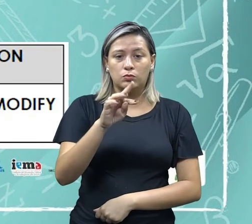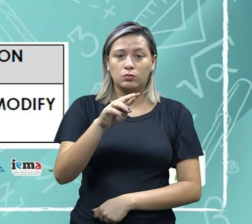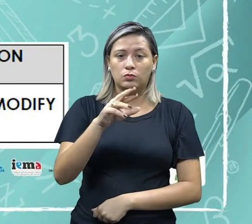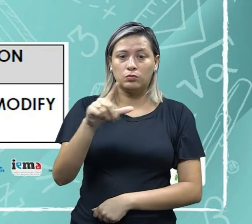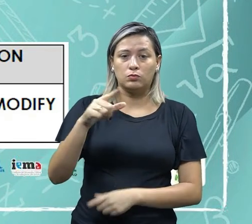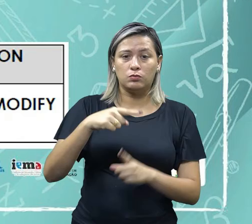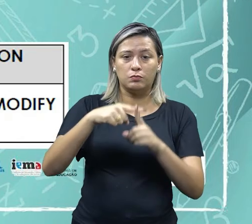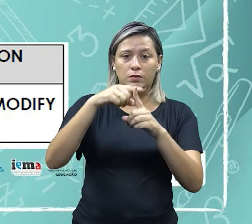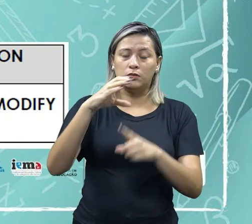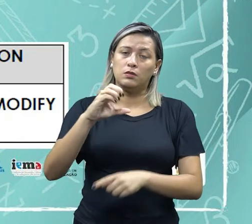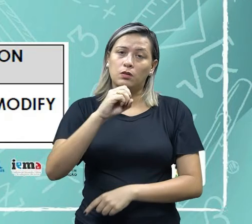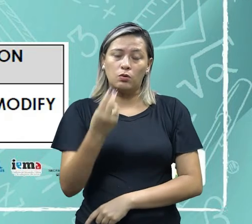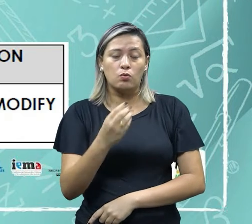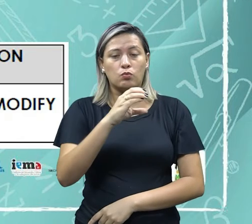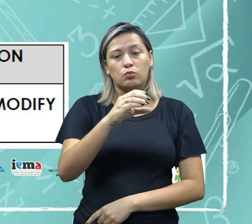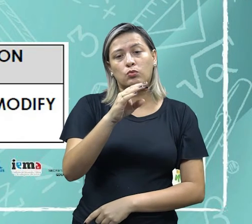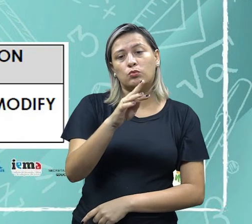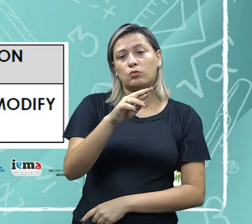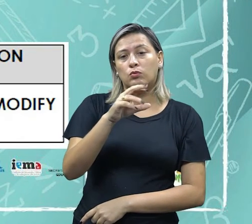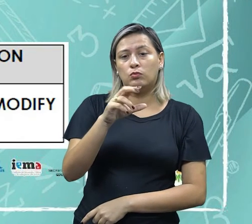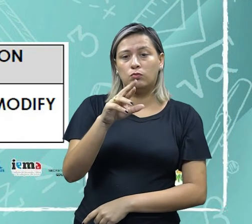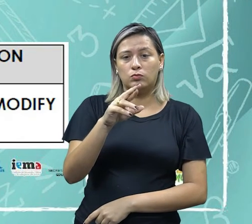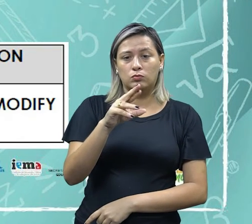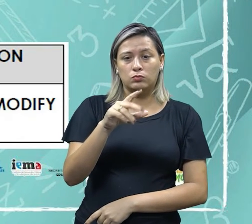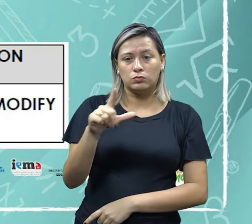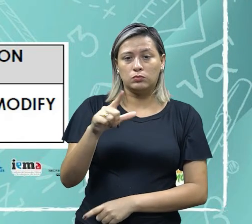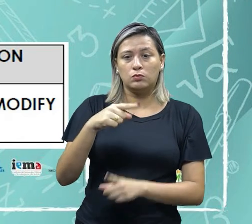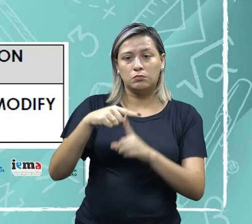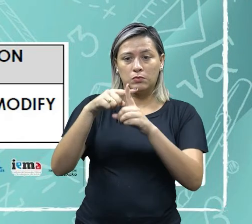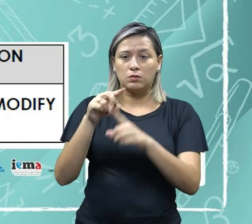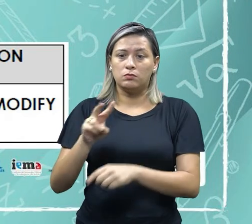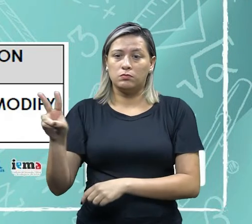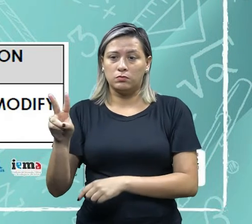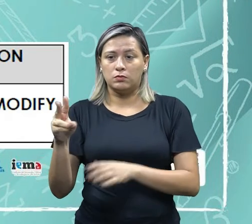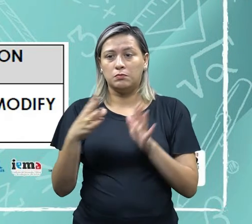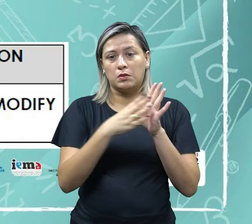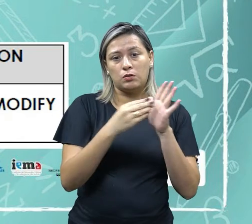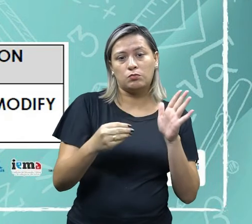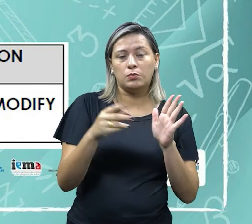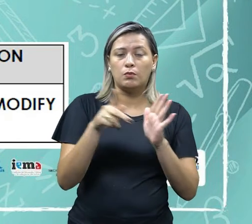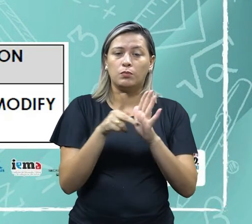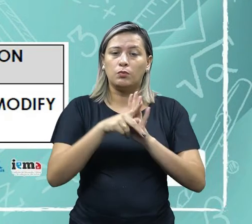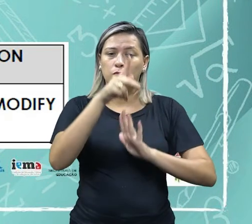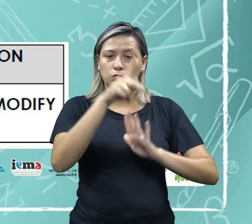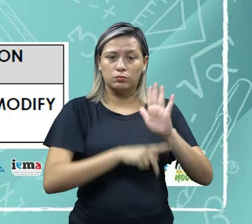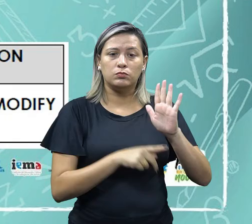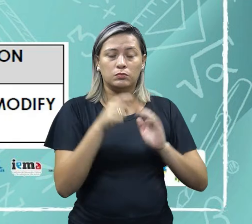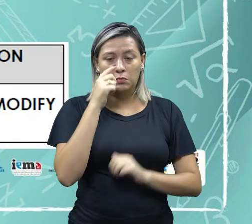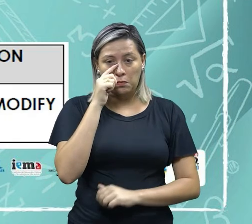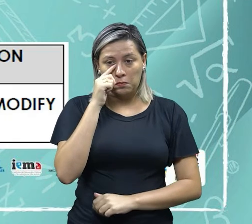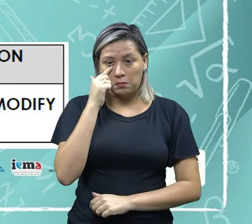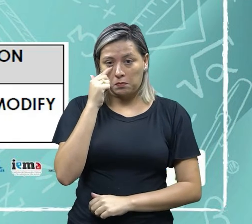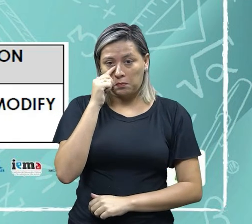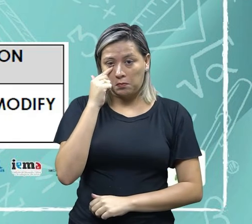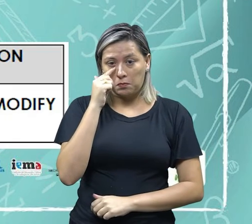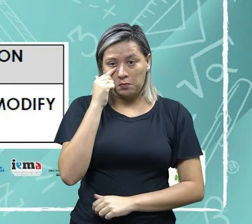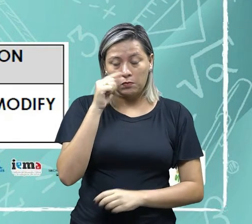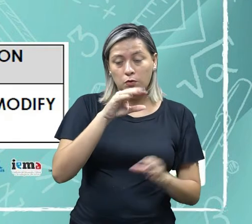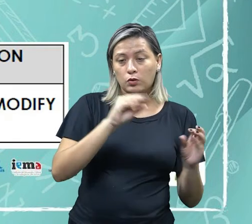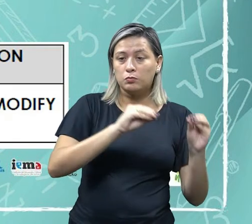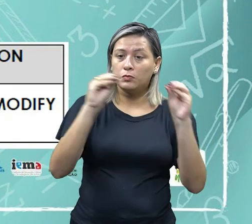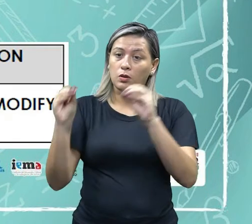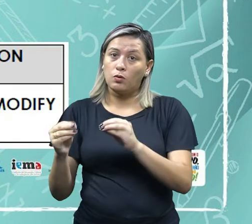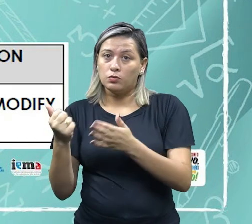comando Ctrl+C, tá? Ou Ctrl+V, mas para copiar algo de um